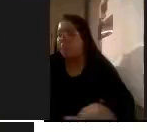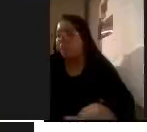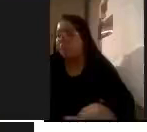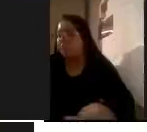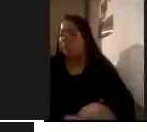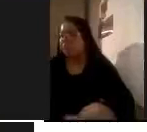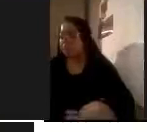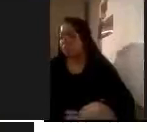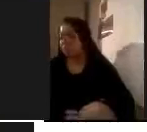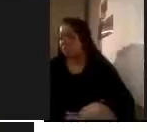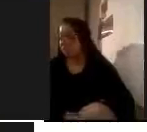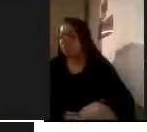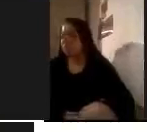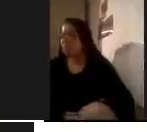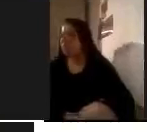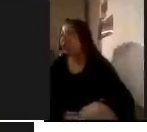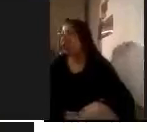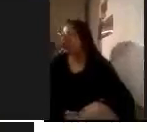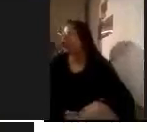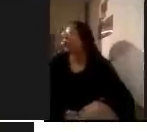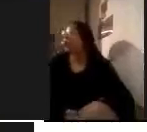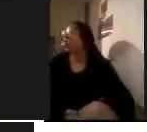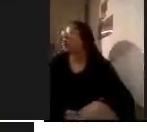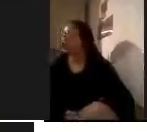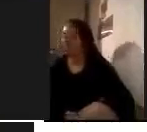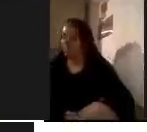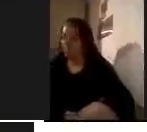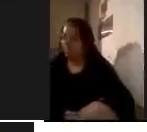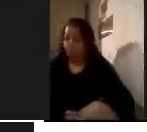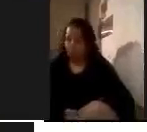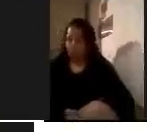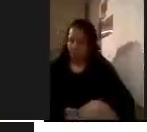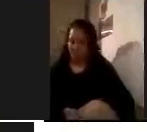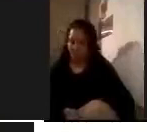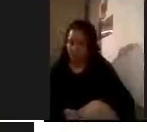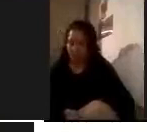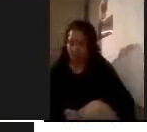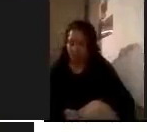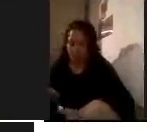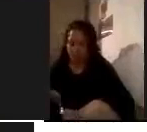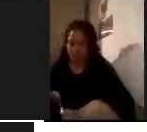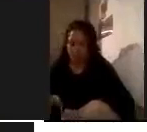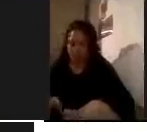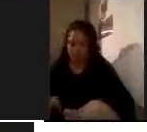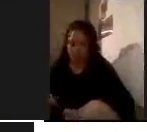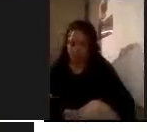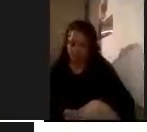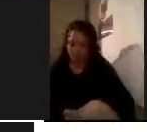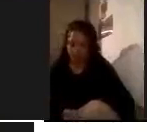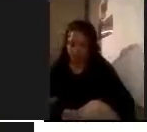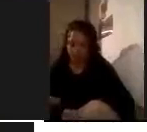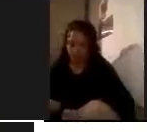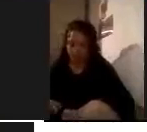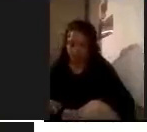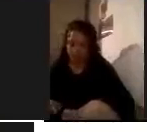materna. Se a mãe é desnutrida, ou seja, falta de alimentos ricos